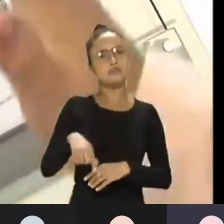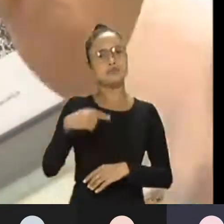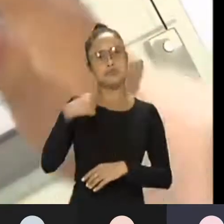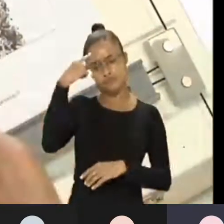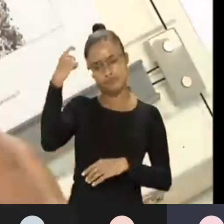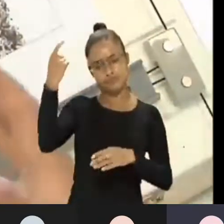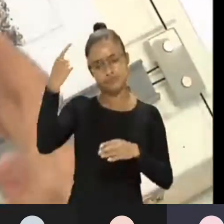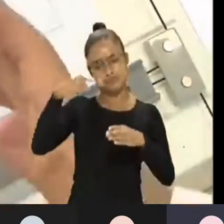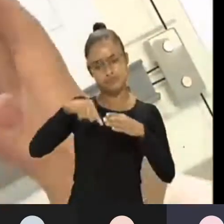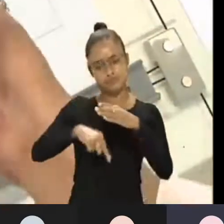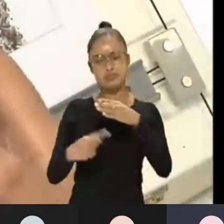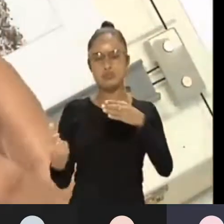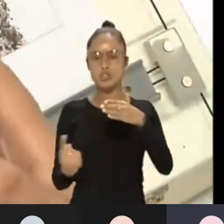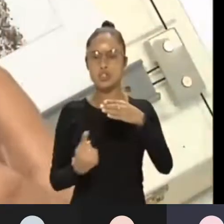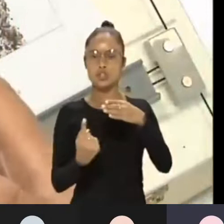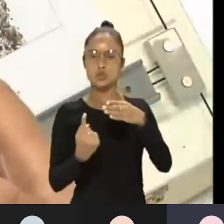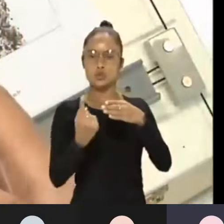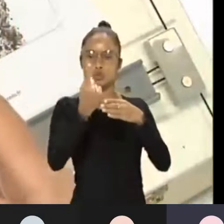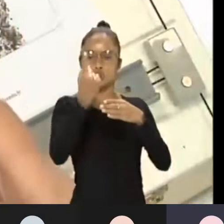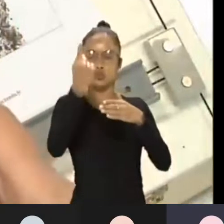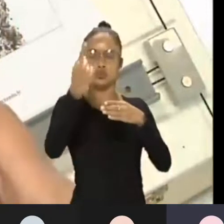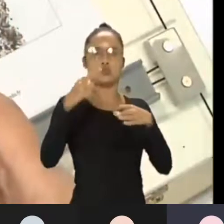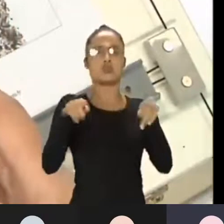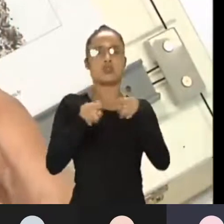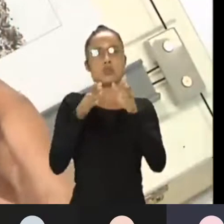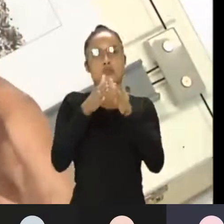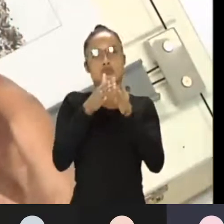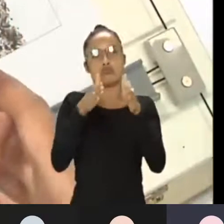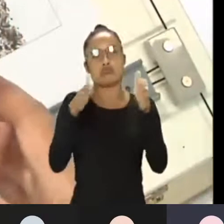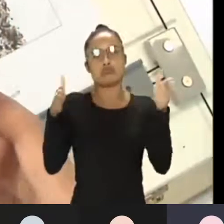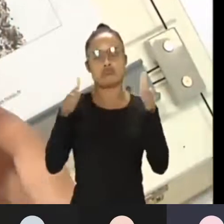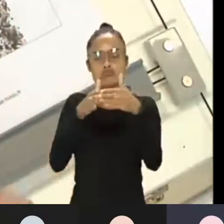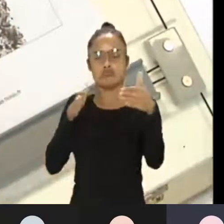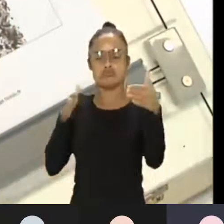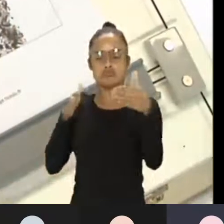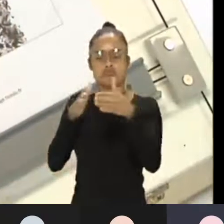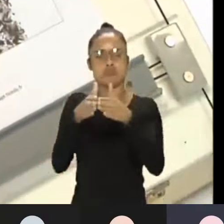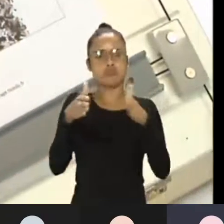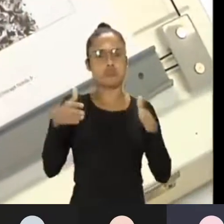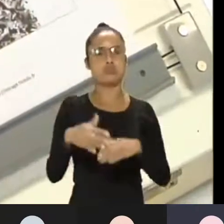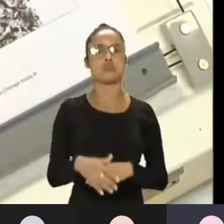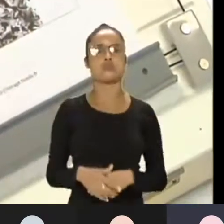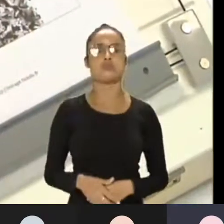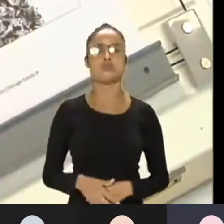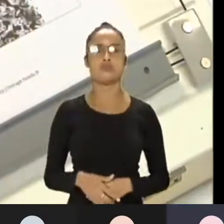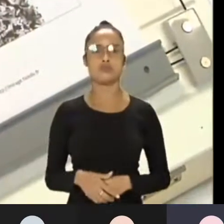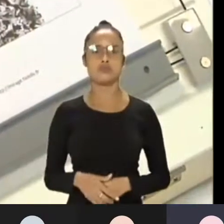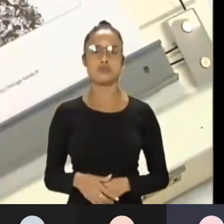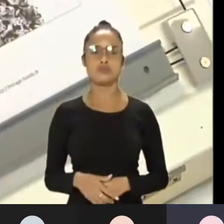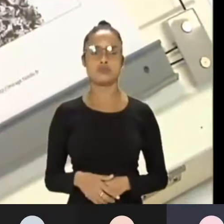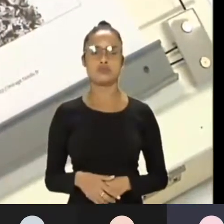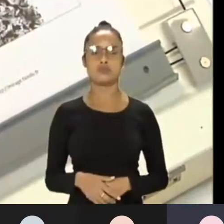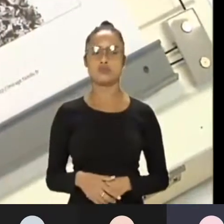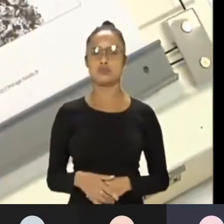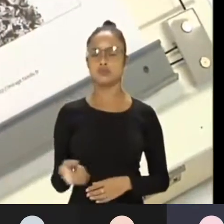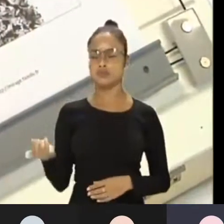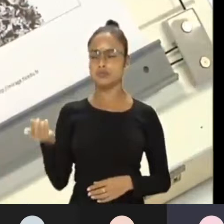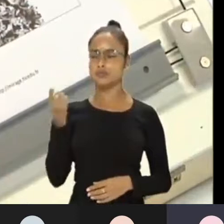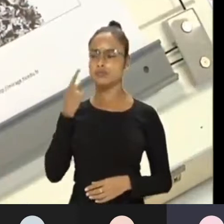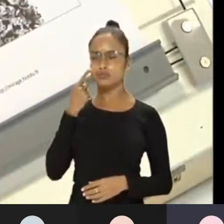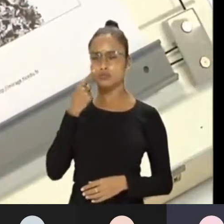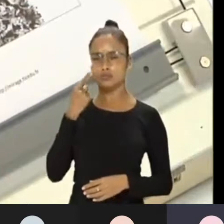profundidade e uma ideia de altura. Nós temos aí as três dimensões associadas. Nós vimos também que